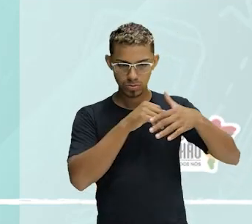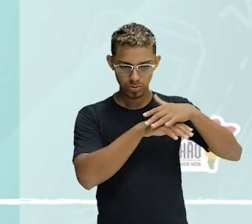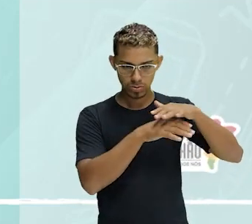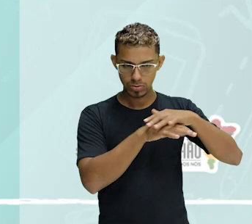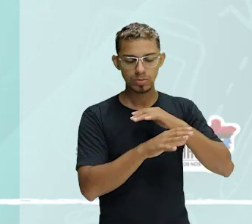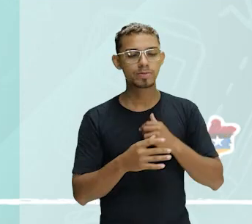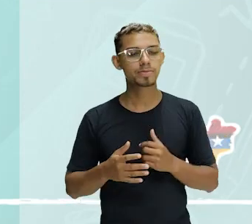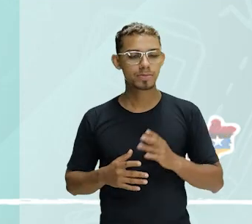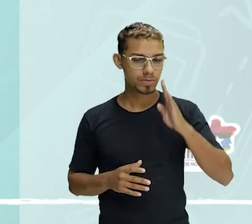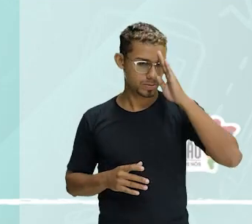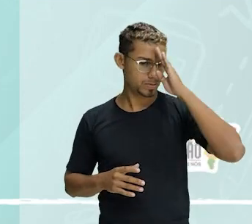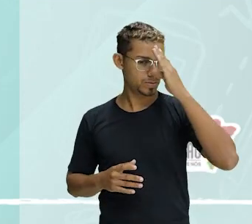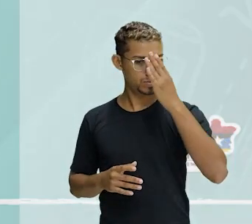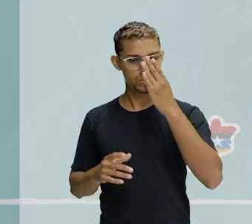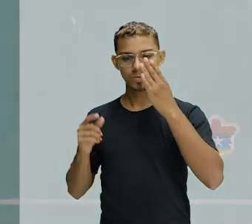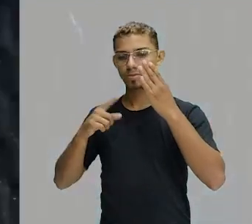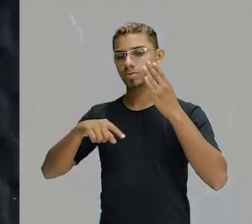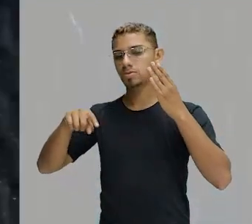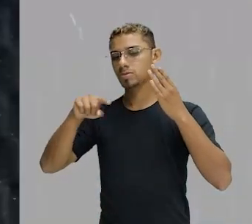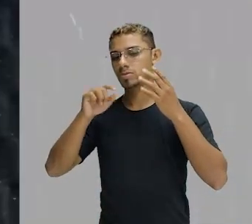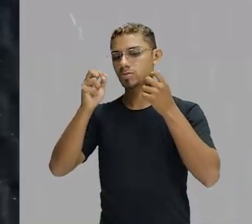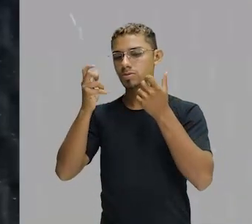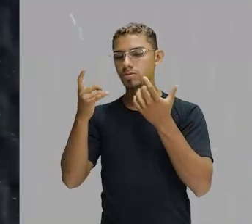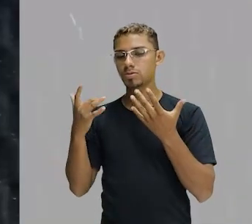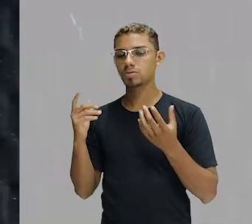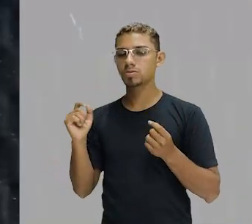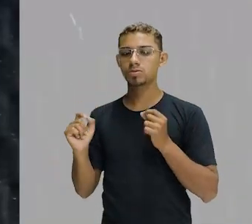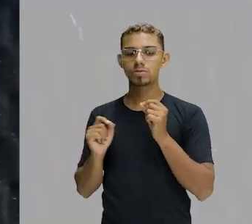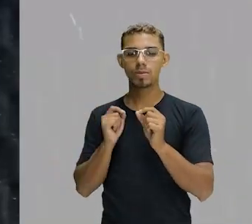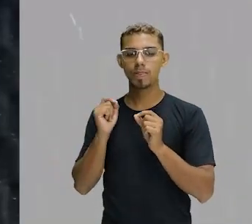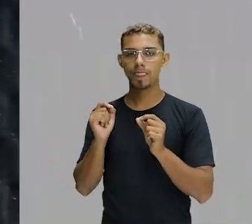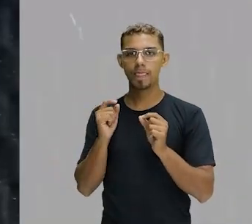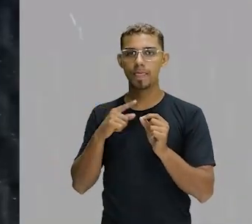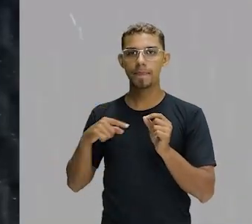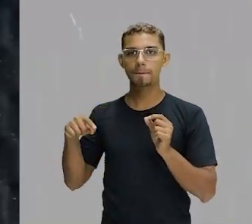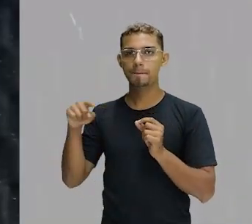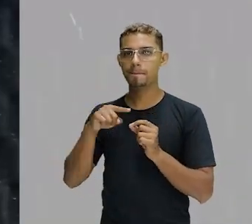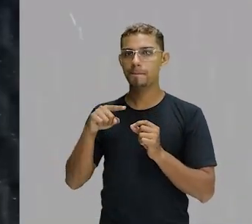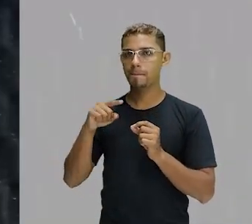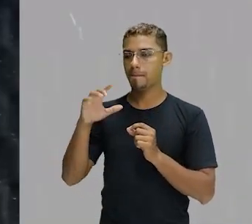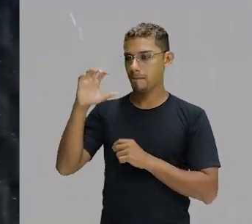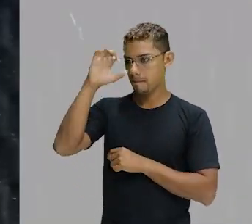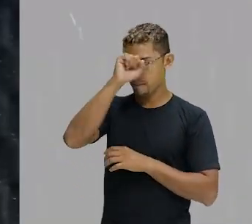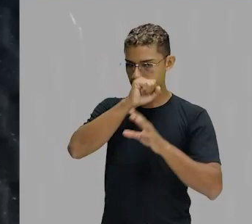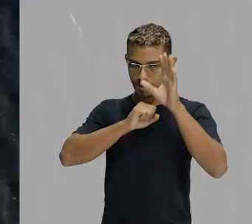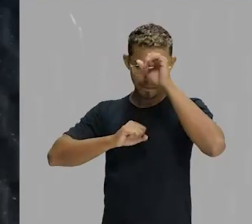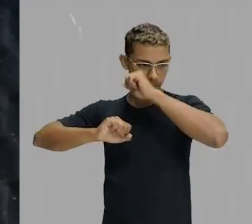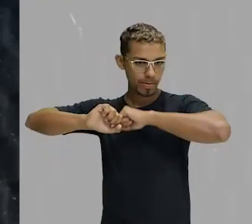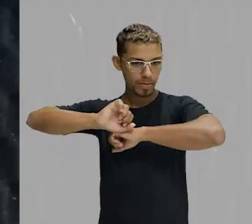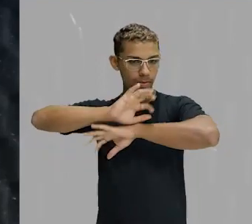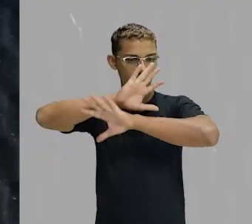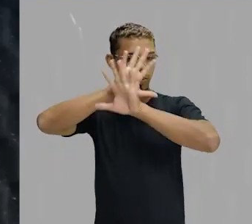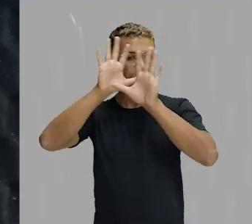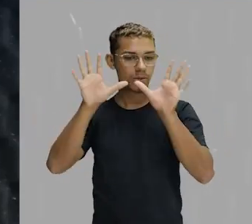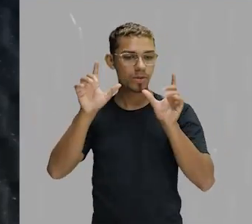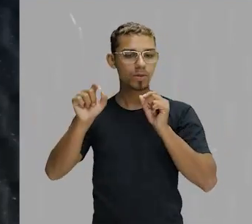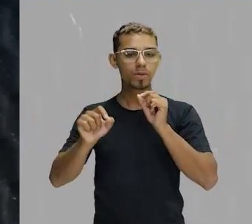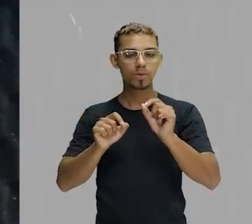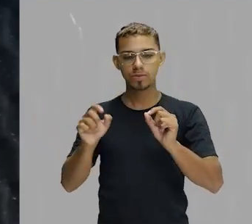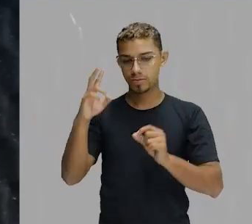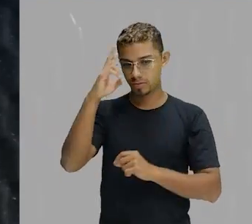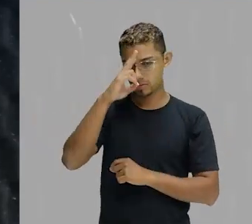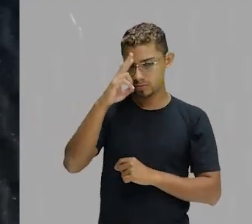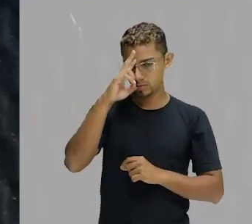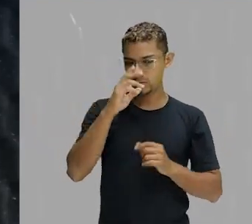o princípio básico desse sistema de capitalização. Para a gente começar a compreender, nós vamos lembrar do